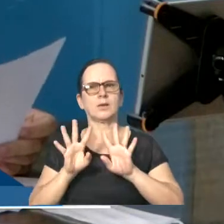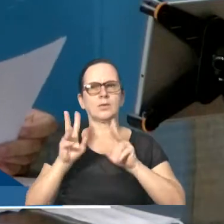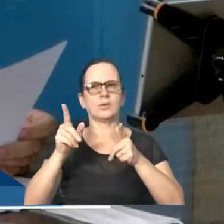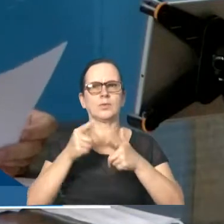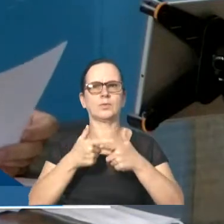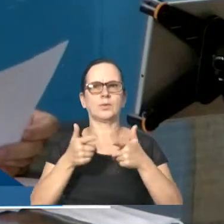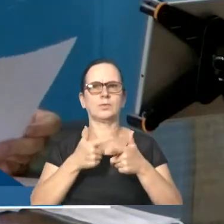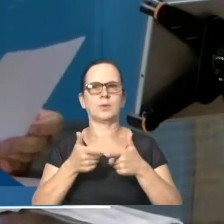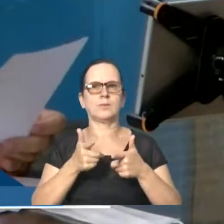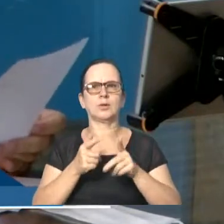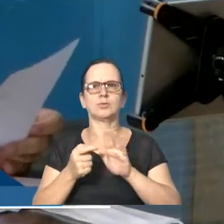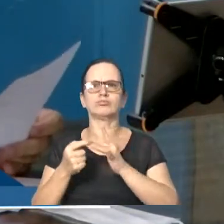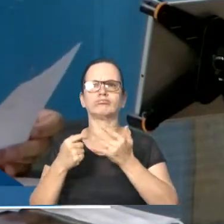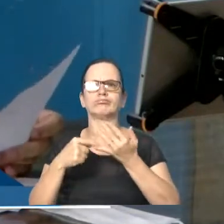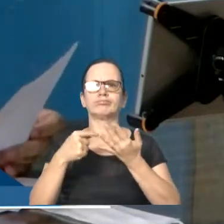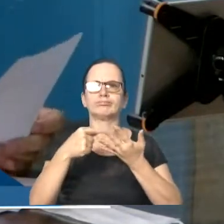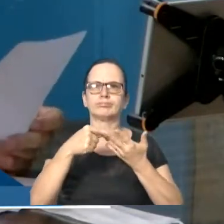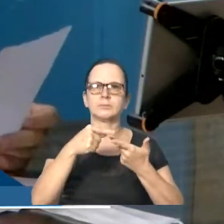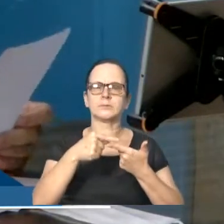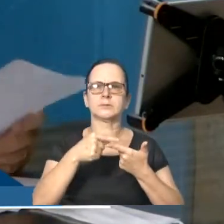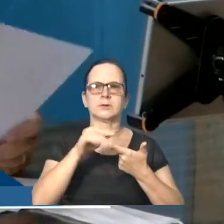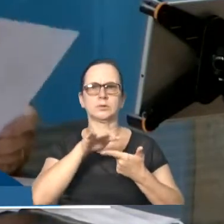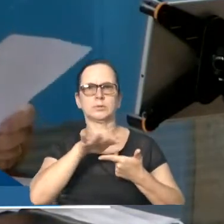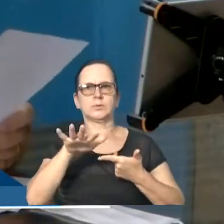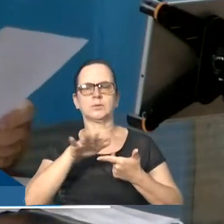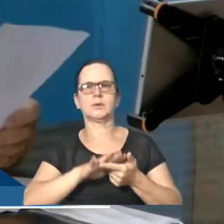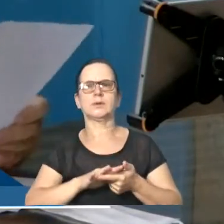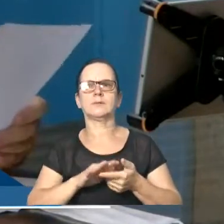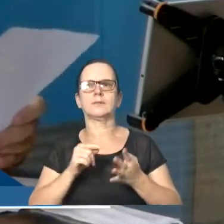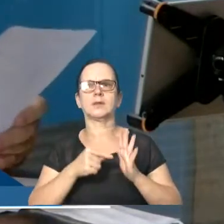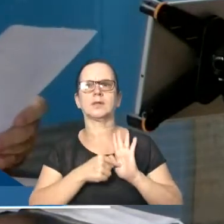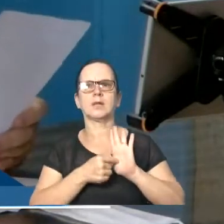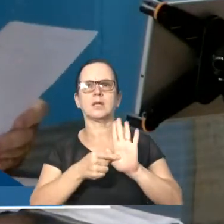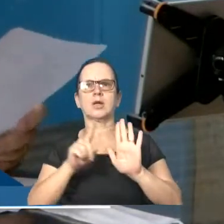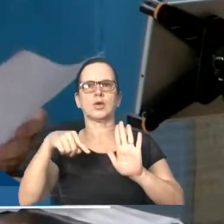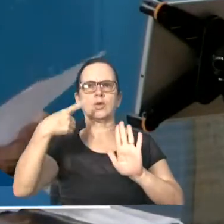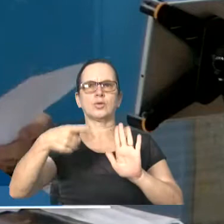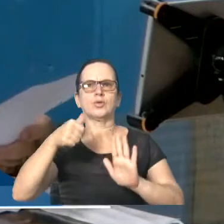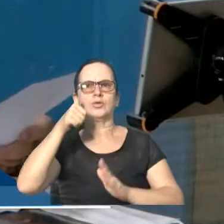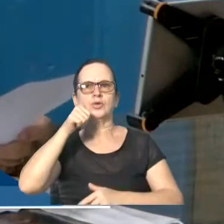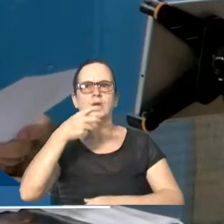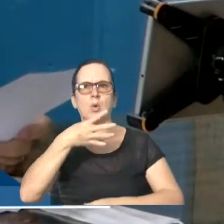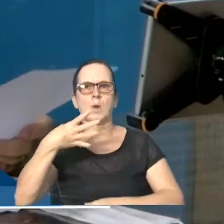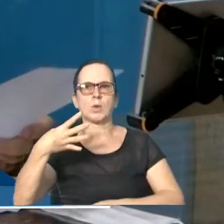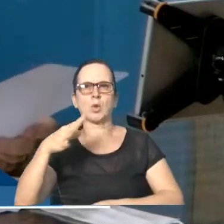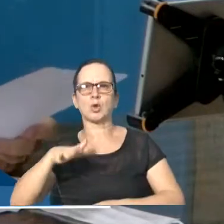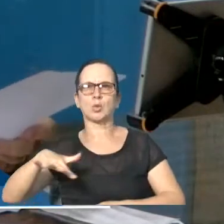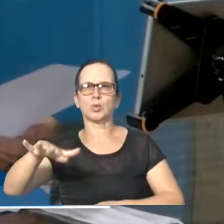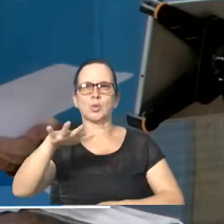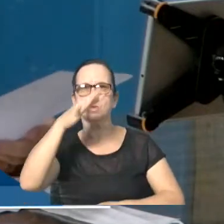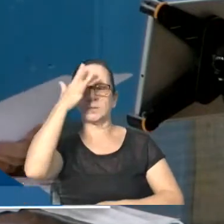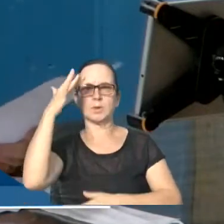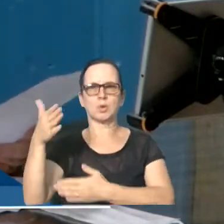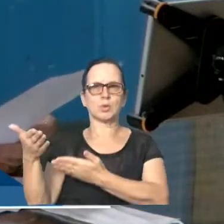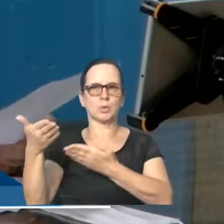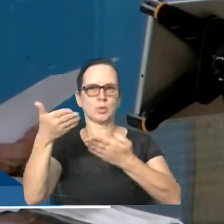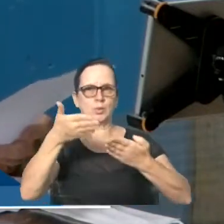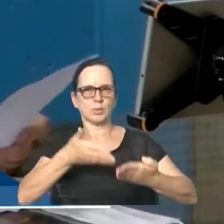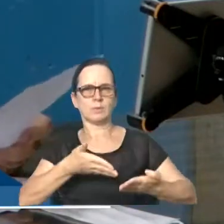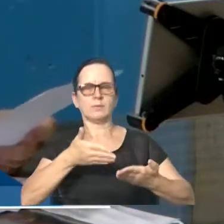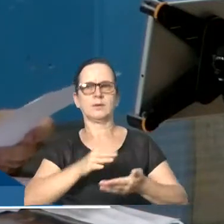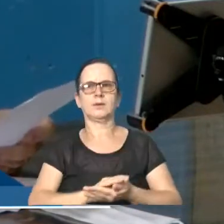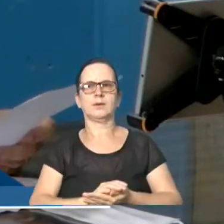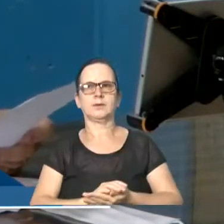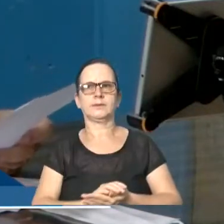essas questões que foram apontadas. Eu quero rapidamente dizer as demandas que no próximo dia 14, convido todos vocês que não estiveram presentes, porque alguns